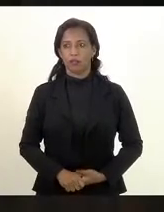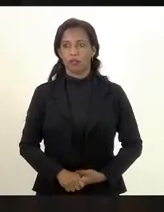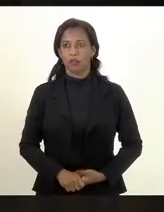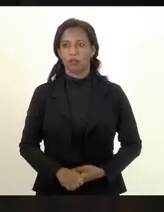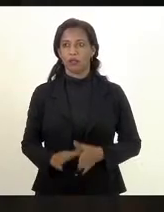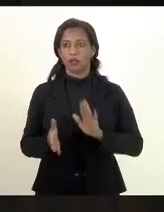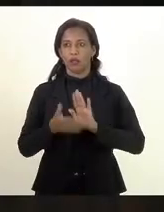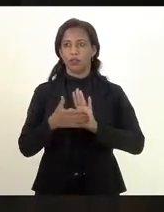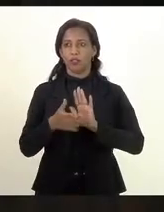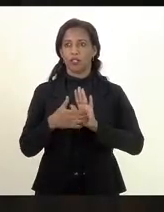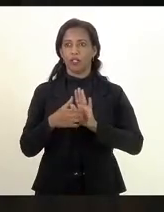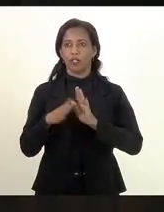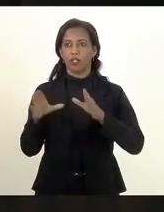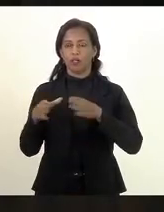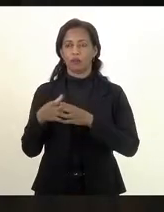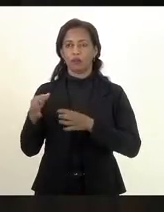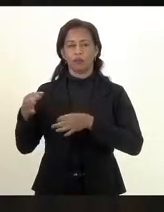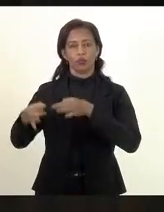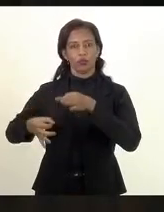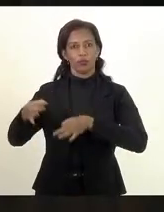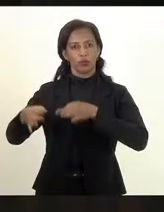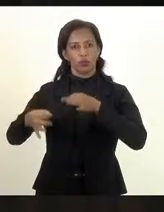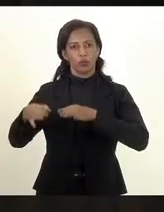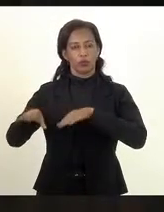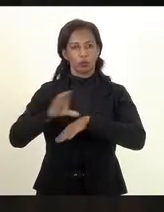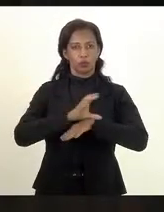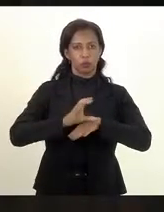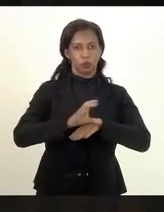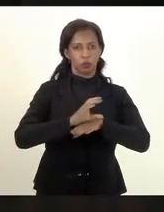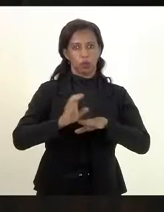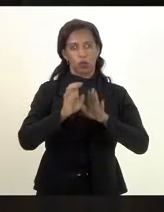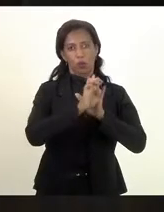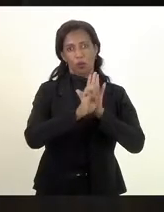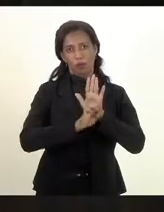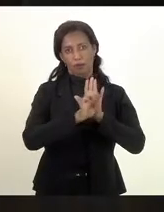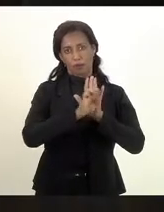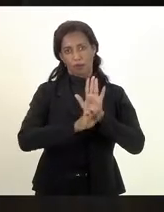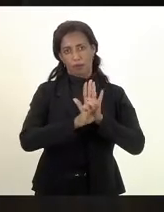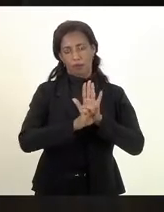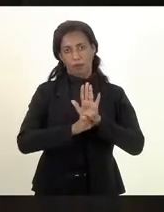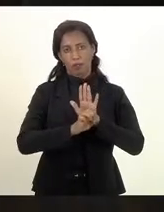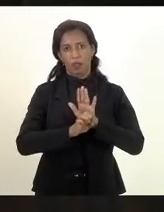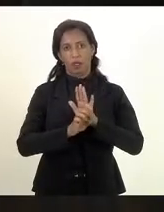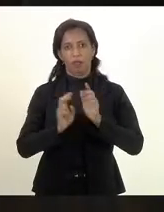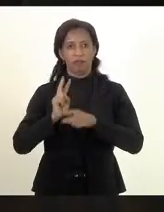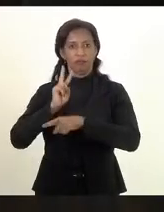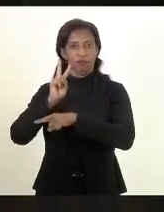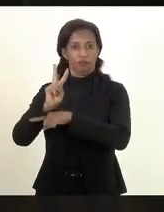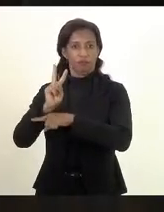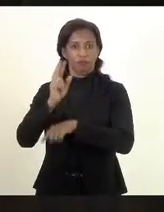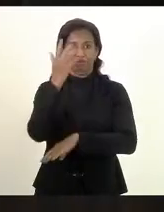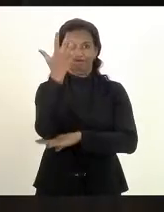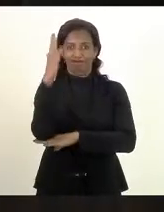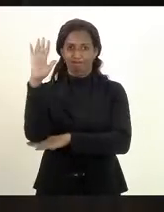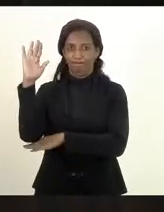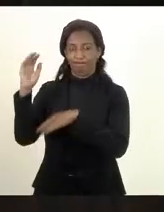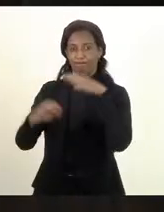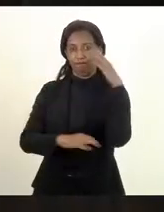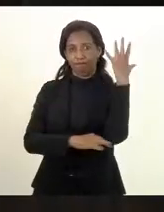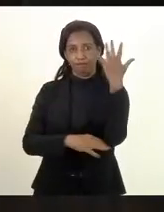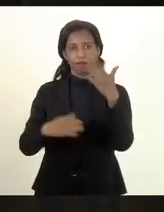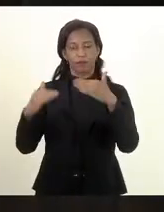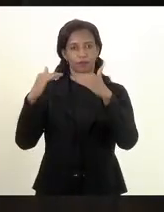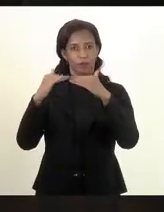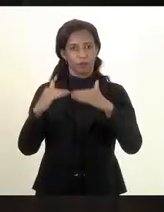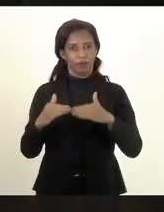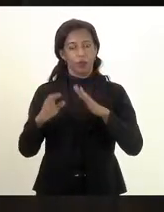Parecer das Comissões de Constituição e Justiça pela Constitucionalidade com emenda e de defesa do meio ambiente favorável com emenda da Comissão de